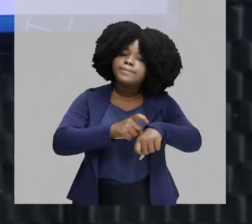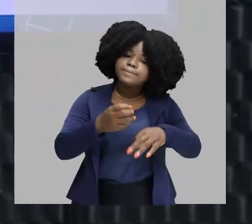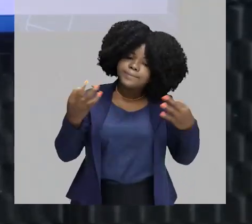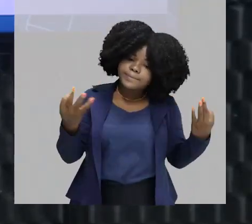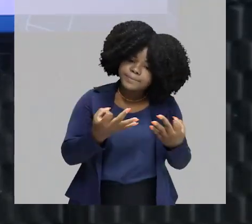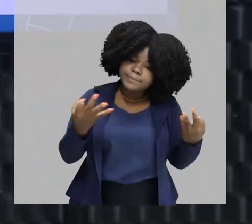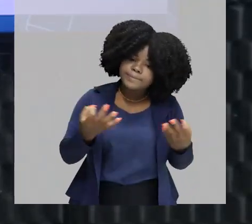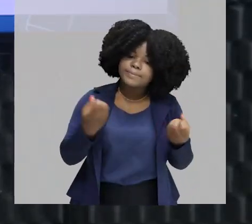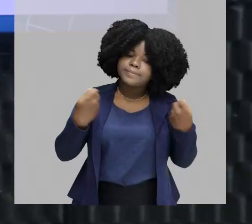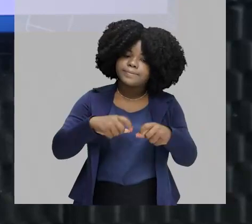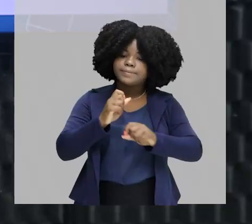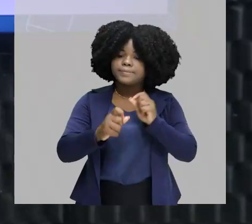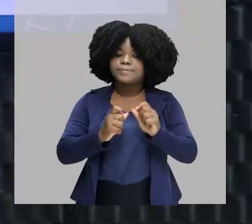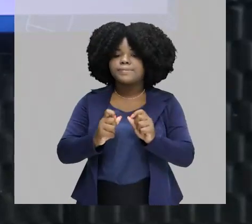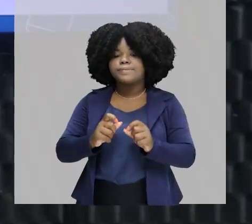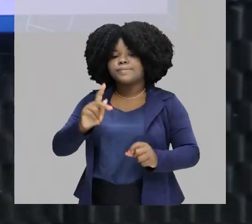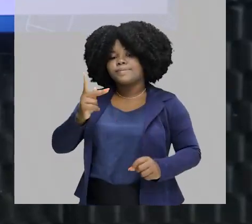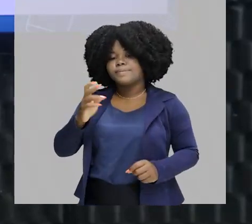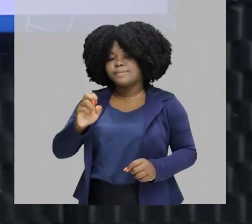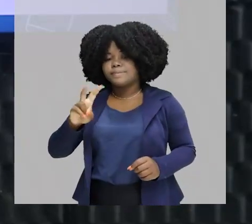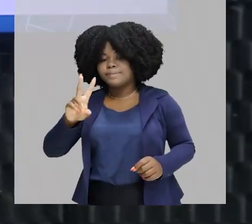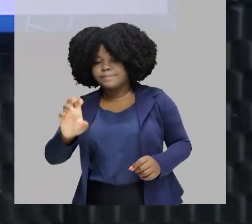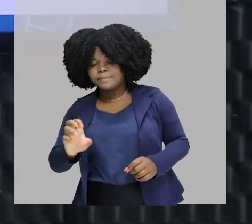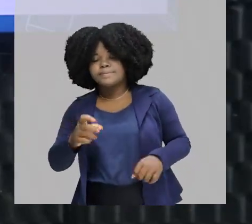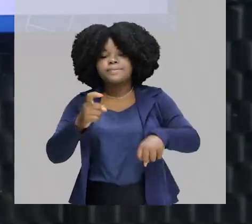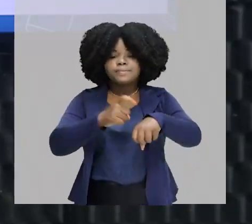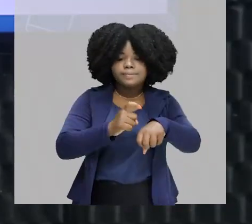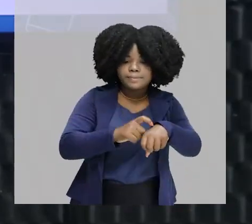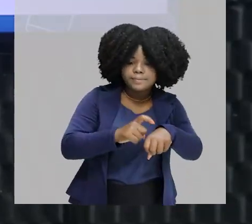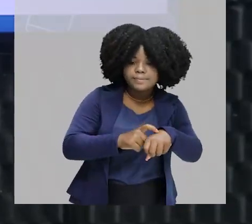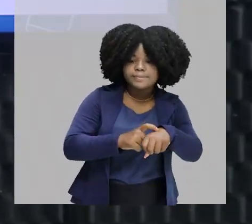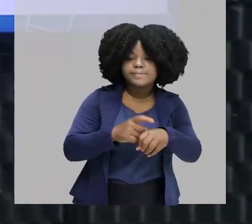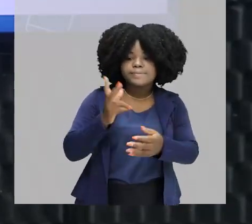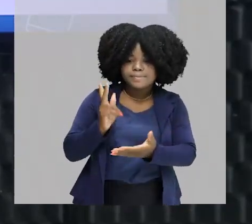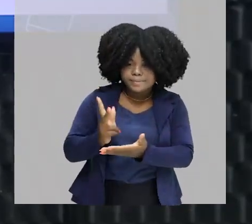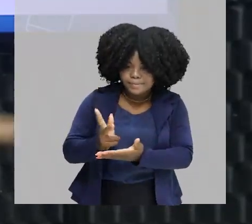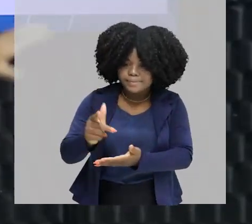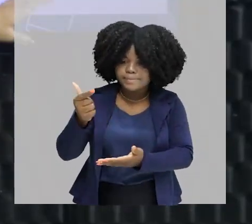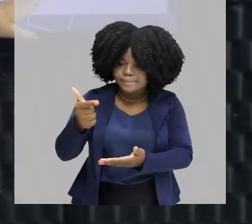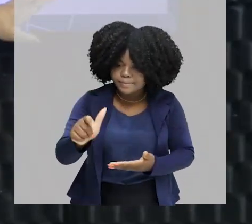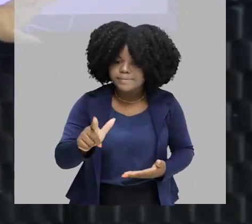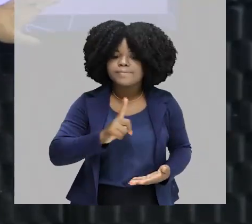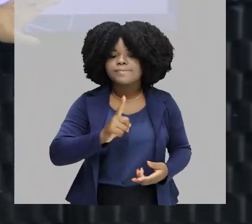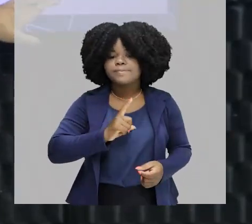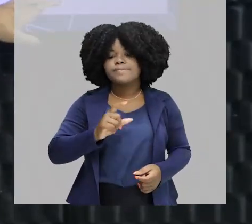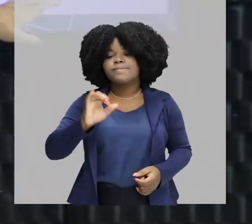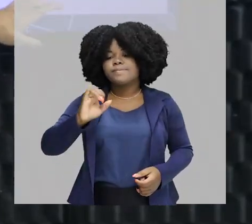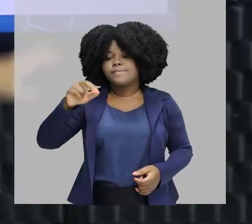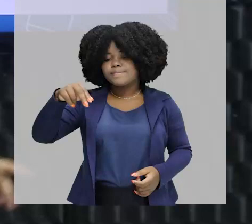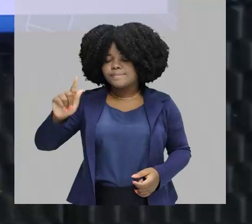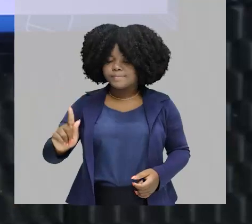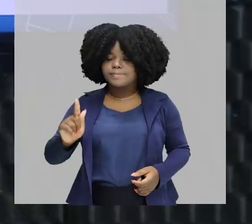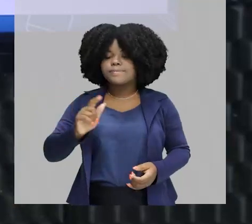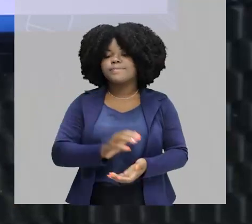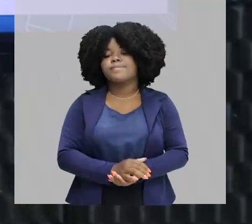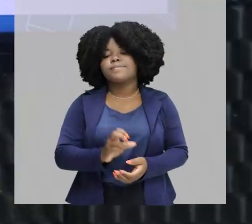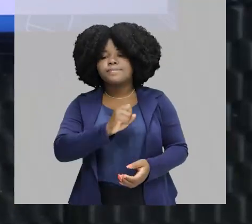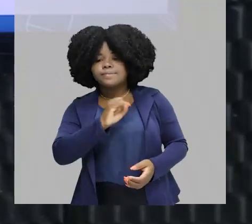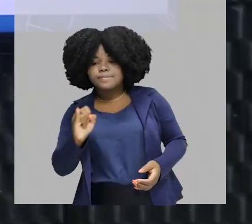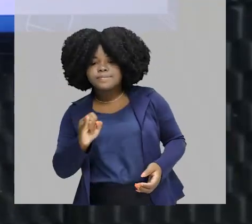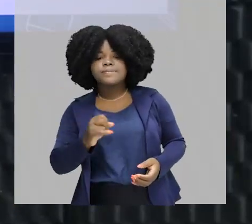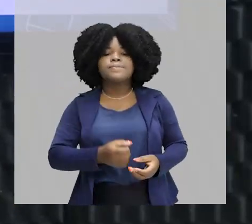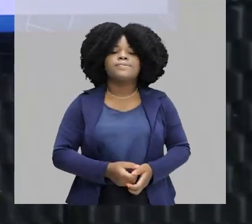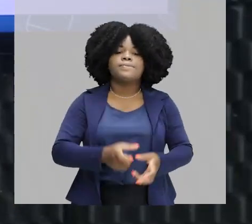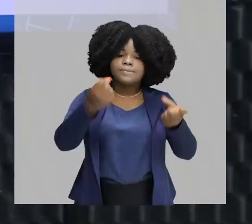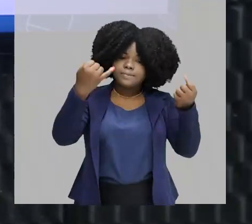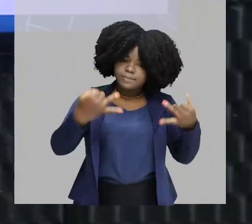perfeitos, tem que ter have. Toda vez que nós falamos de tempos contínuos, tem que ter ing. Se nós estamos falando de um